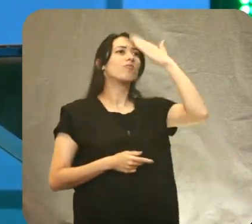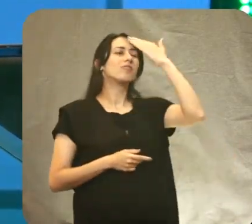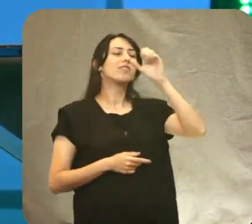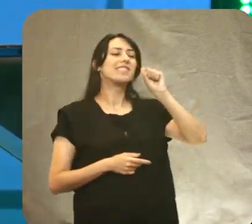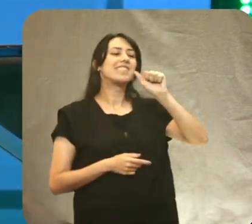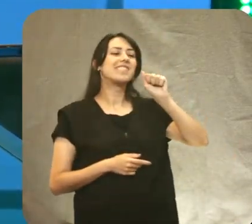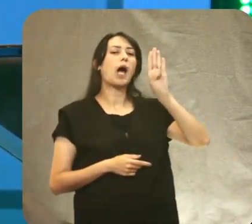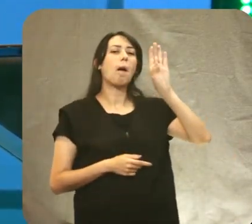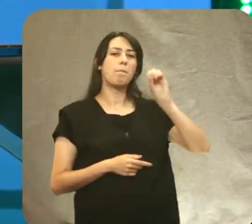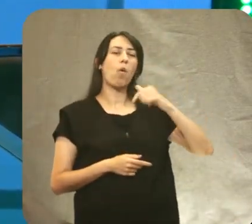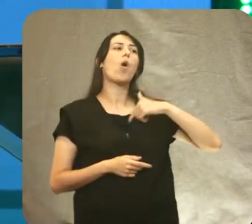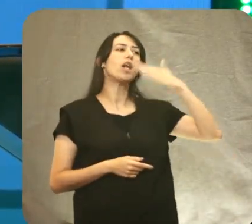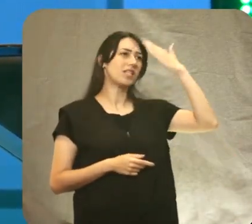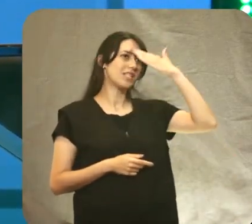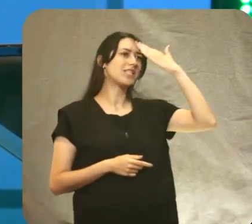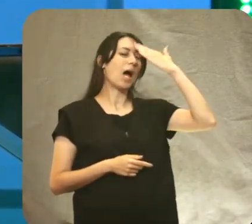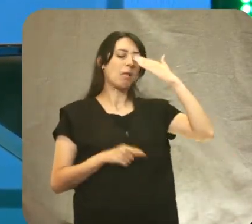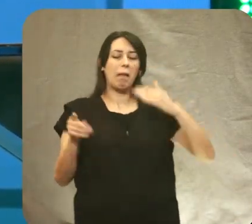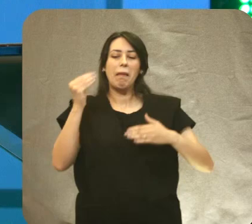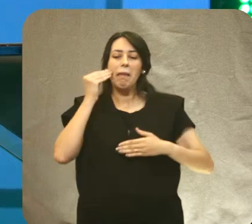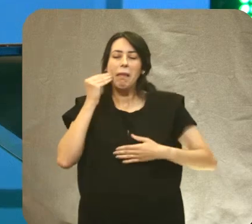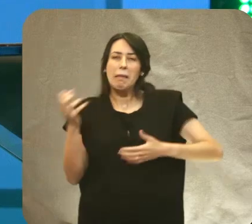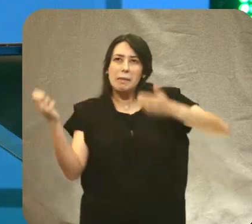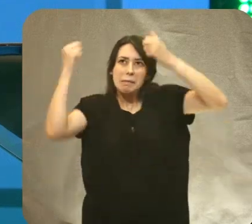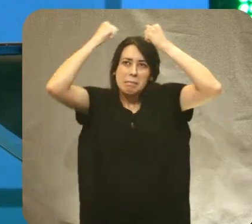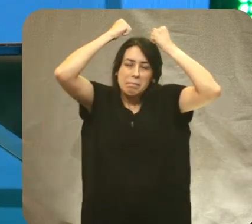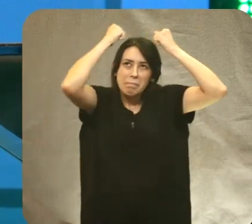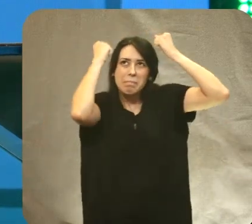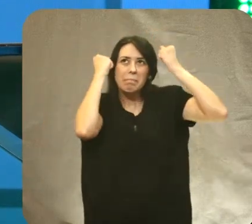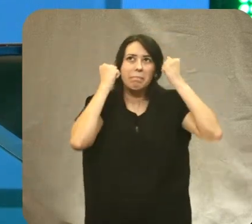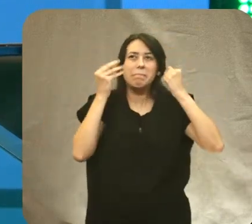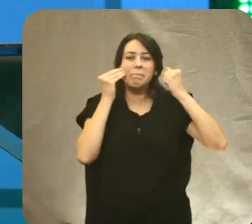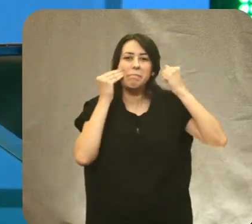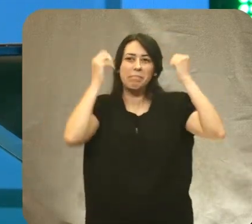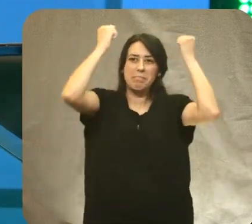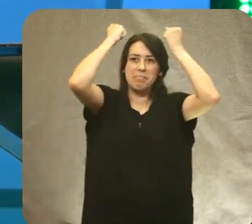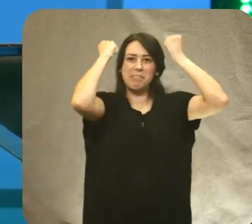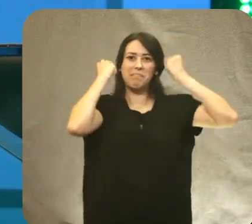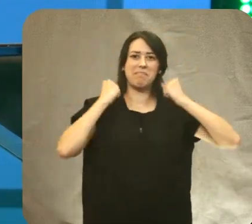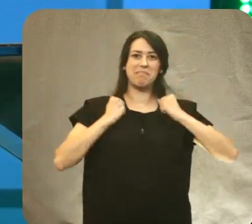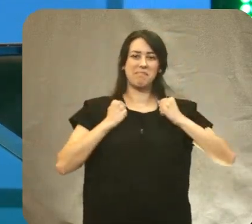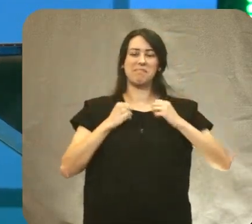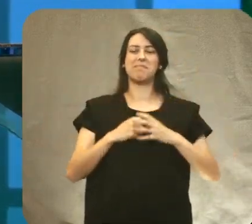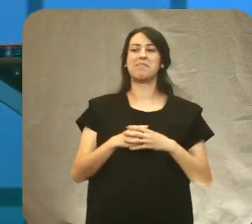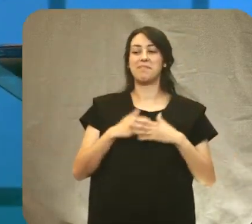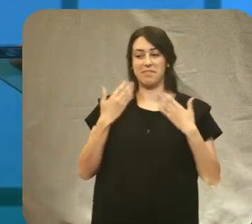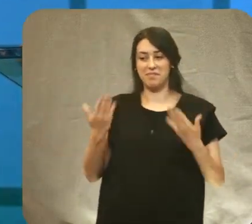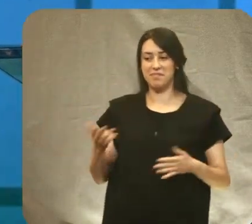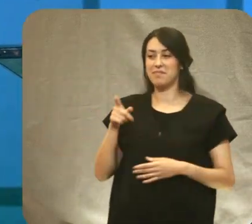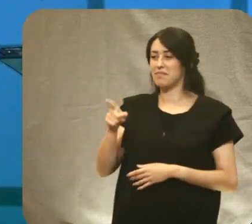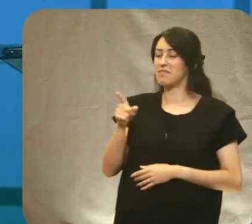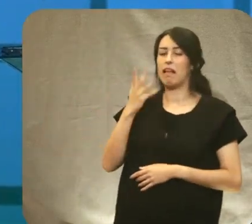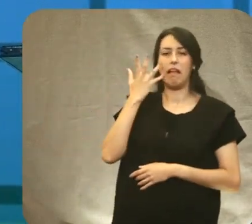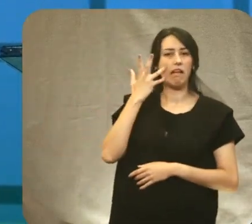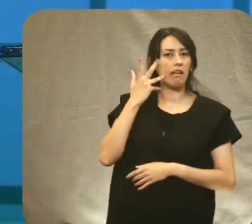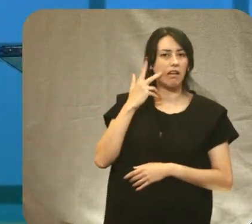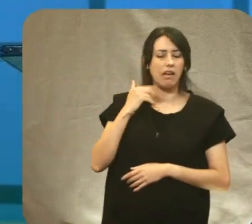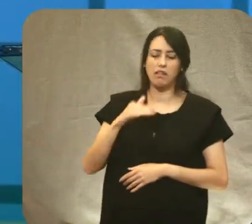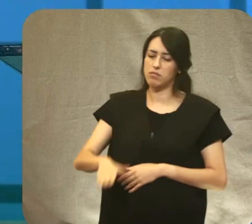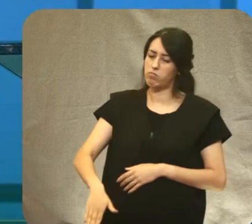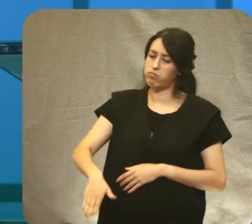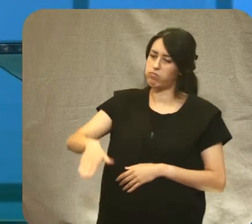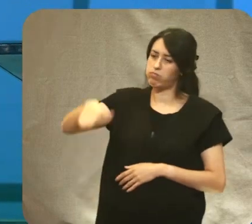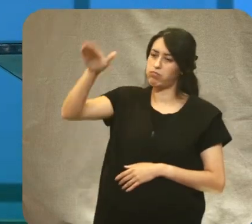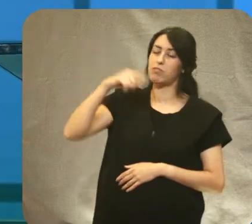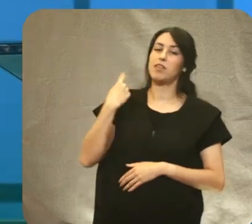E ela pegava a camiseta e tentava enfiar pela gola na cabeça. Sabe, desde criança, nós queremos